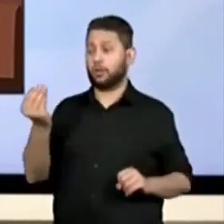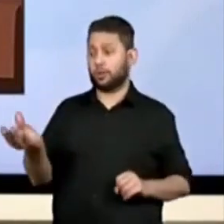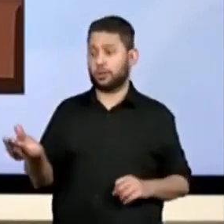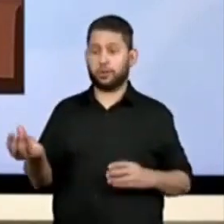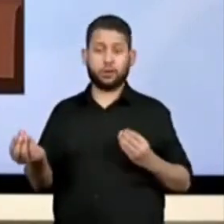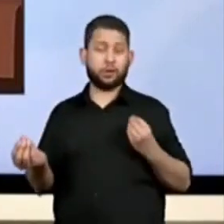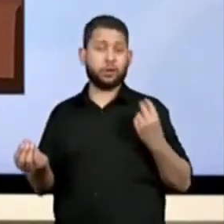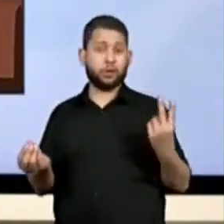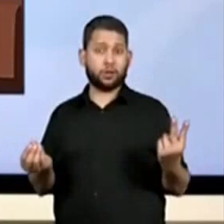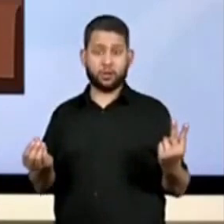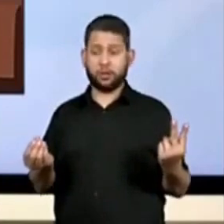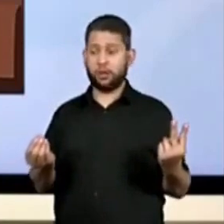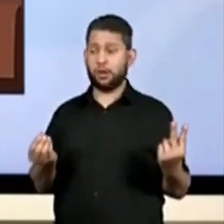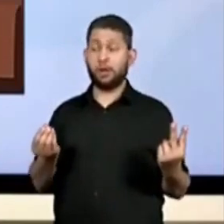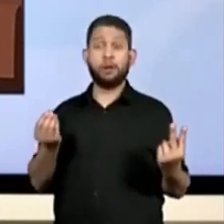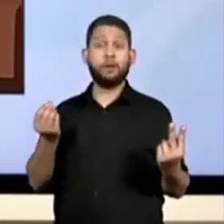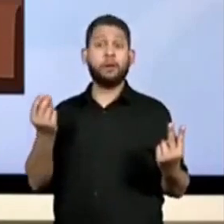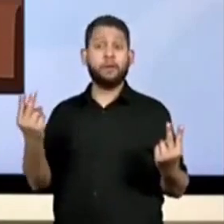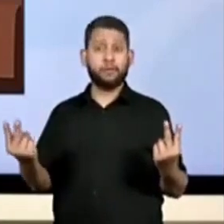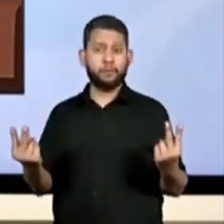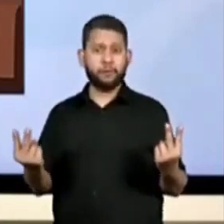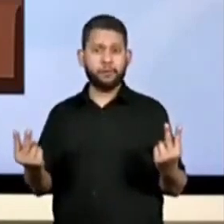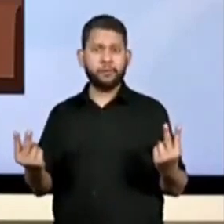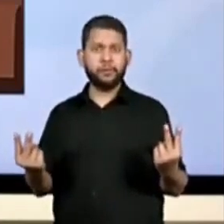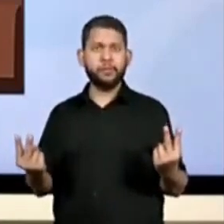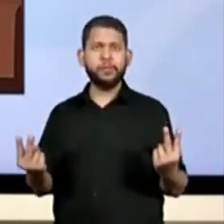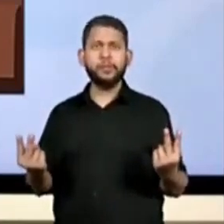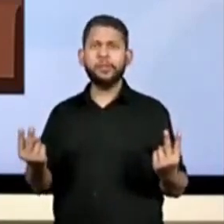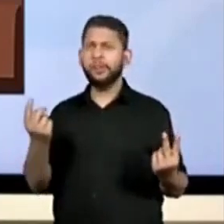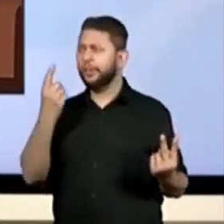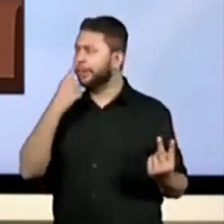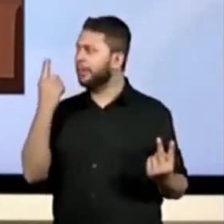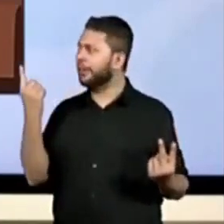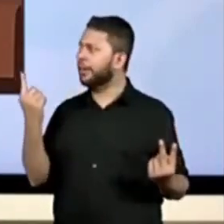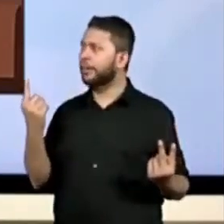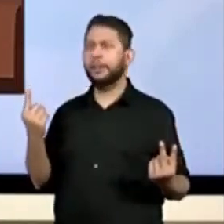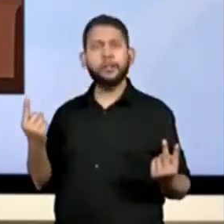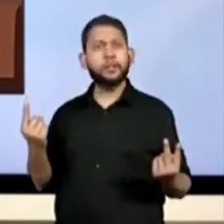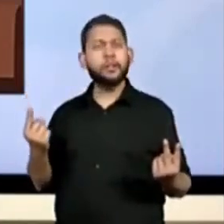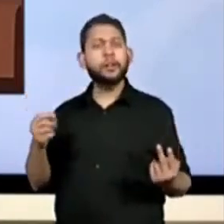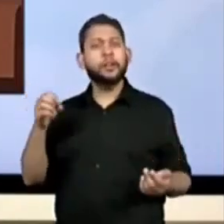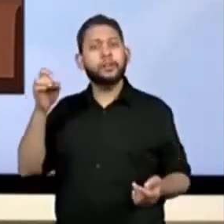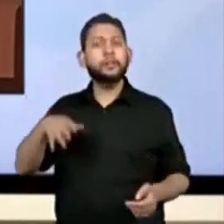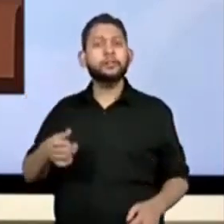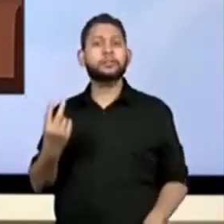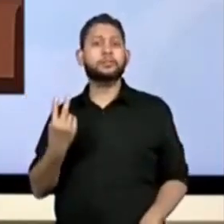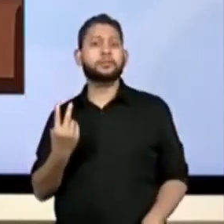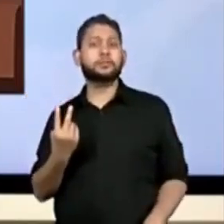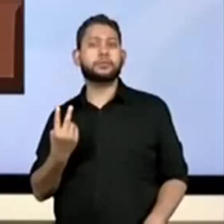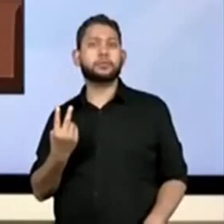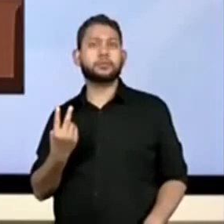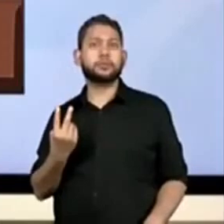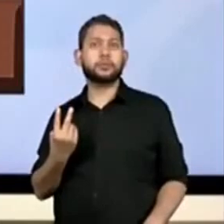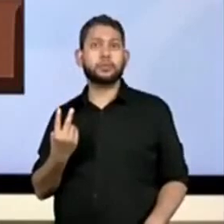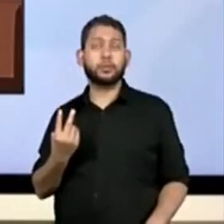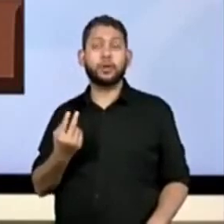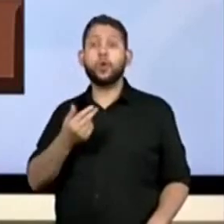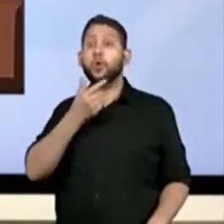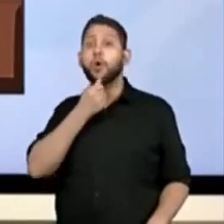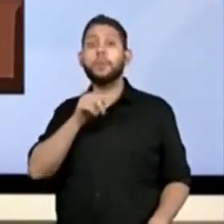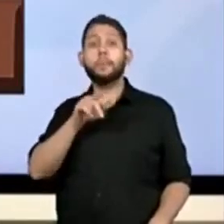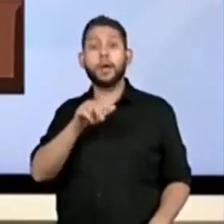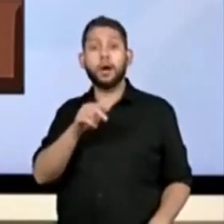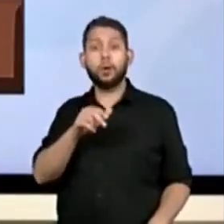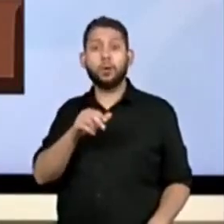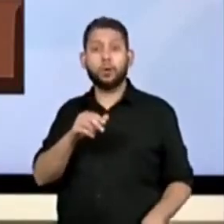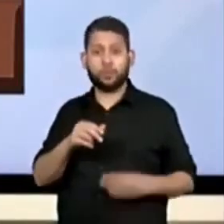uma para andrelina é só que aí eu tenho duas sobrando ao invés de eu dar uma para o irmão